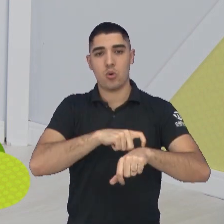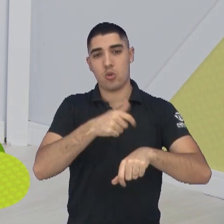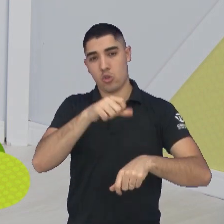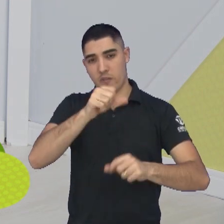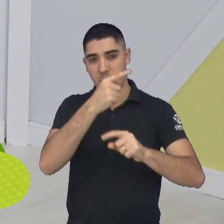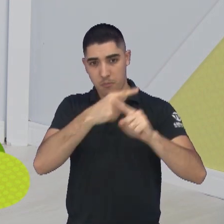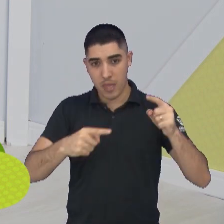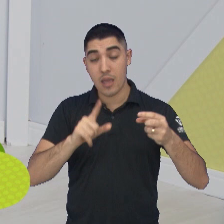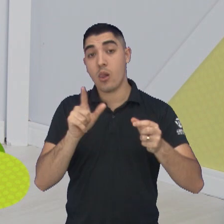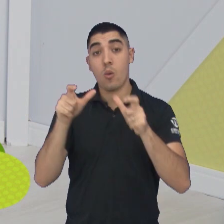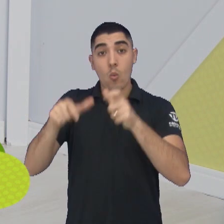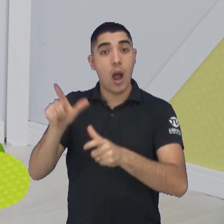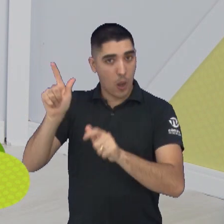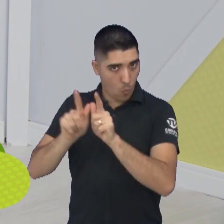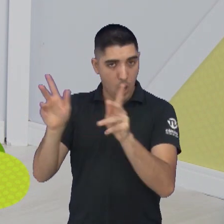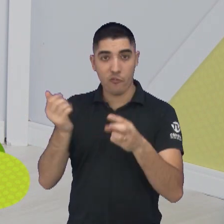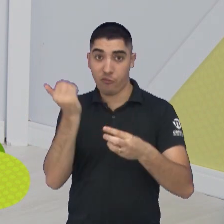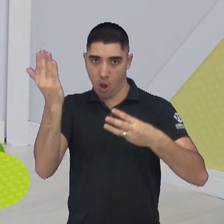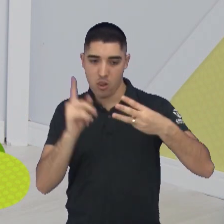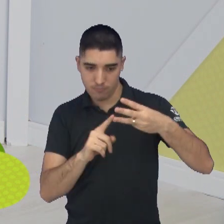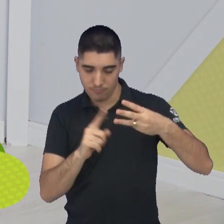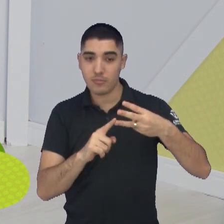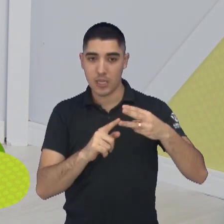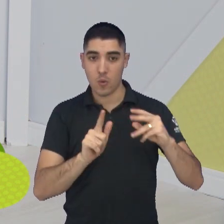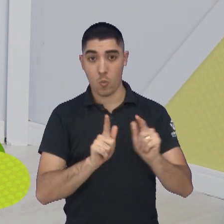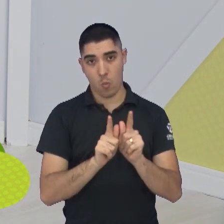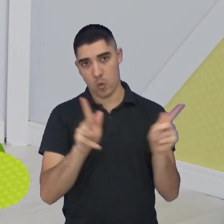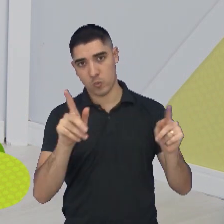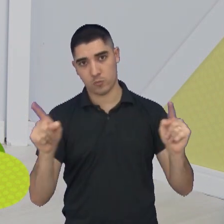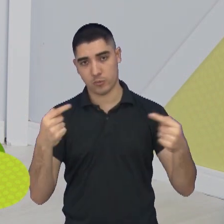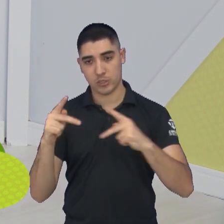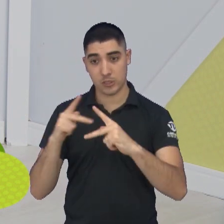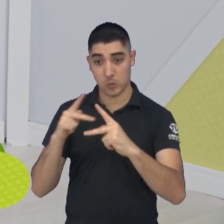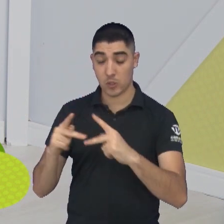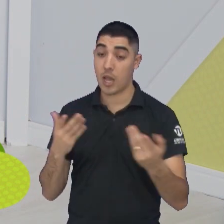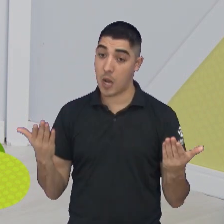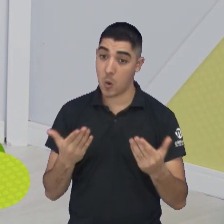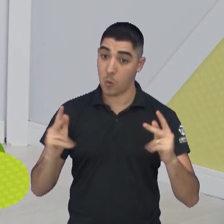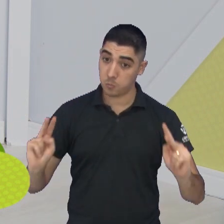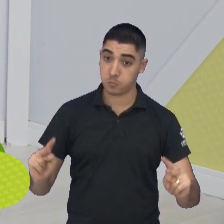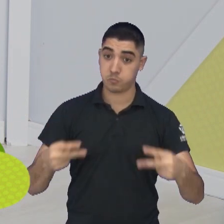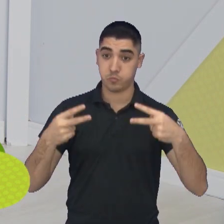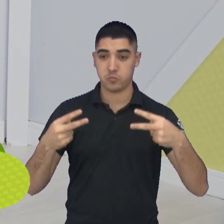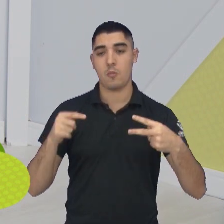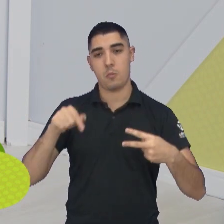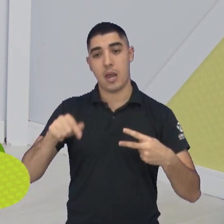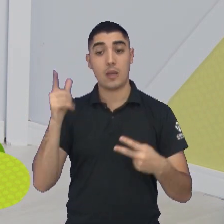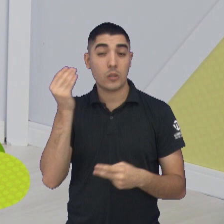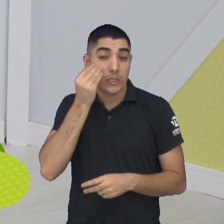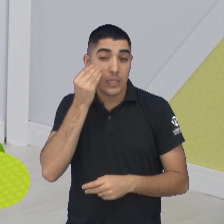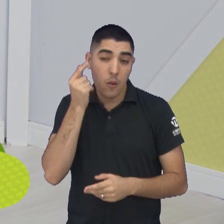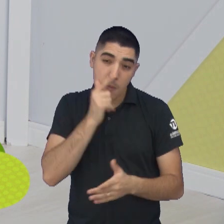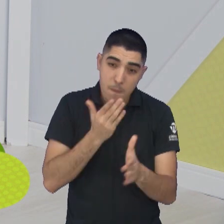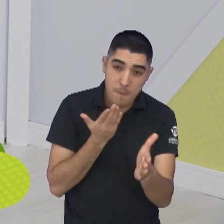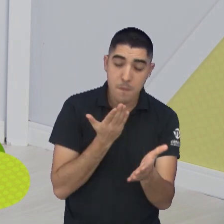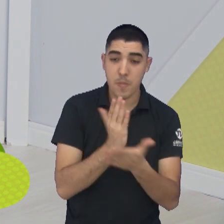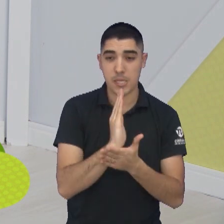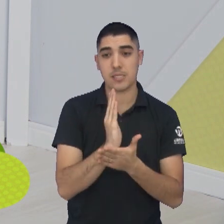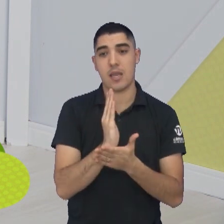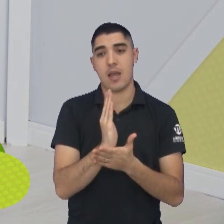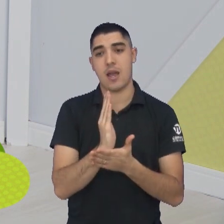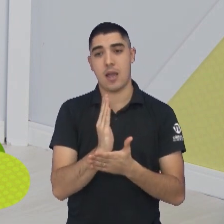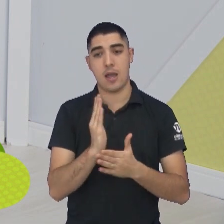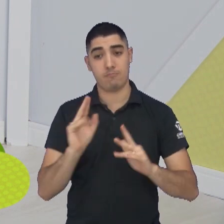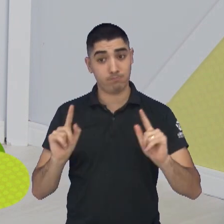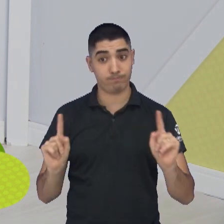Guarulhos, Guarulhos e Farmacon de Vôlei São José. Este é o caminho do Farmacon de Vôlei São José para chegar à semifinal,